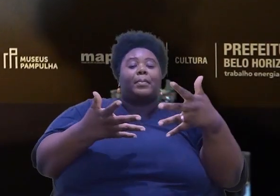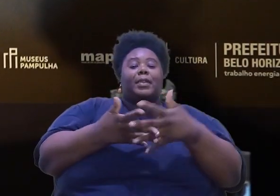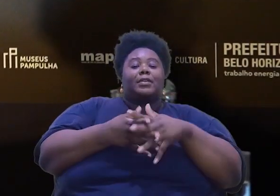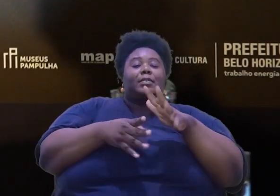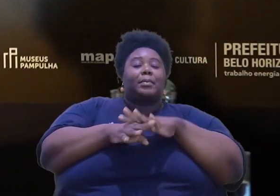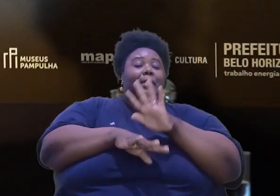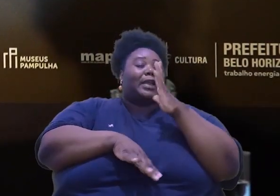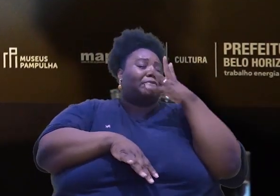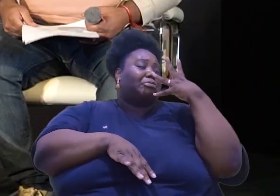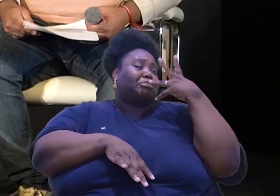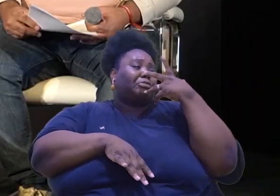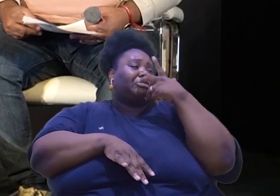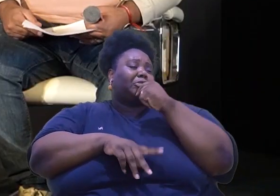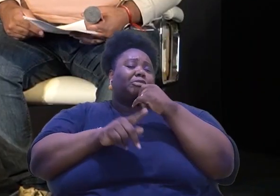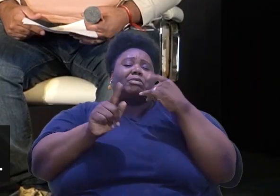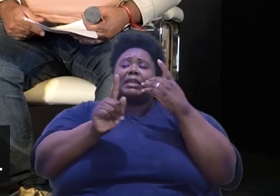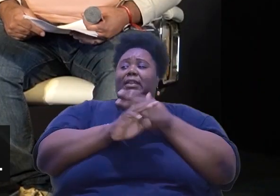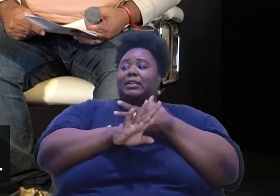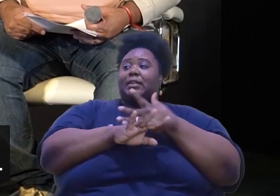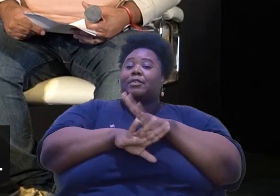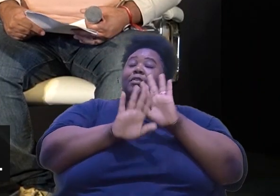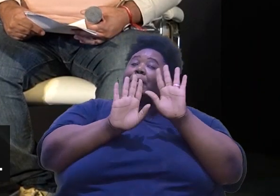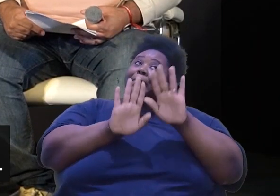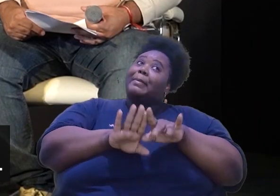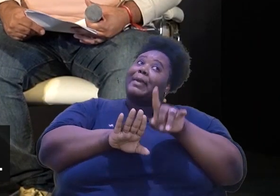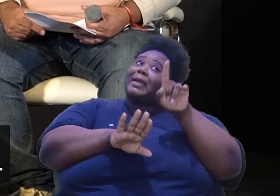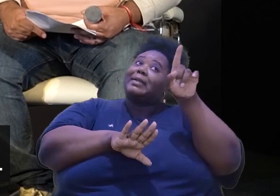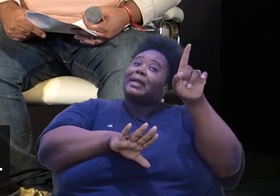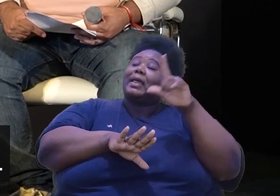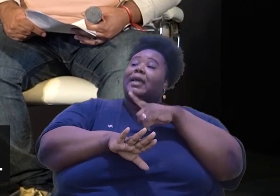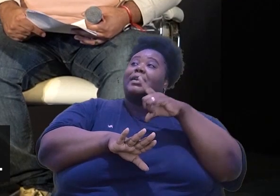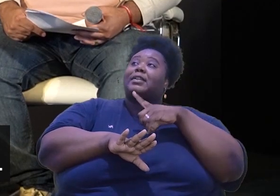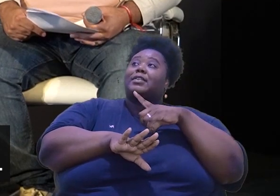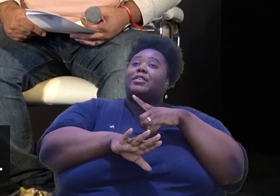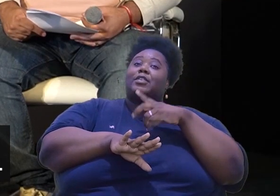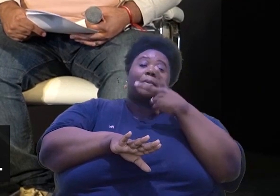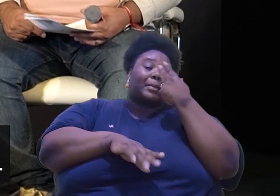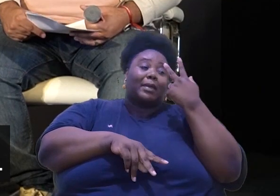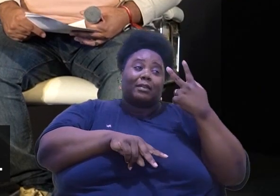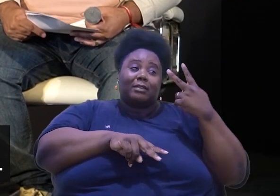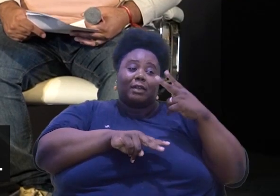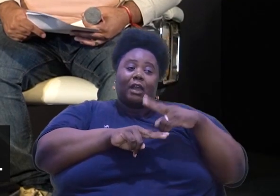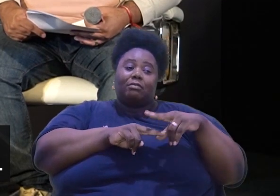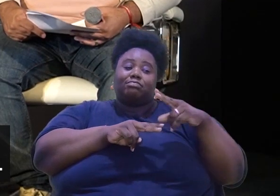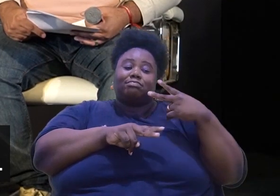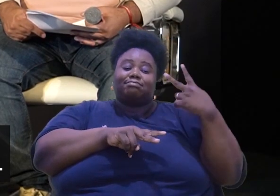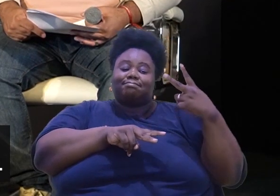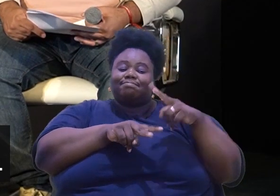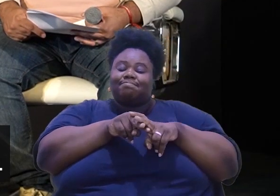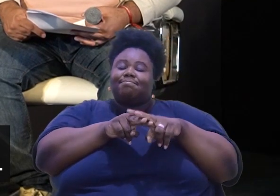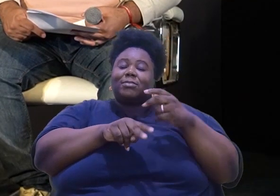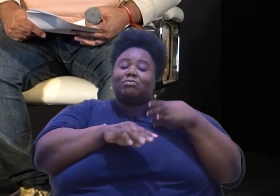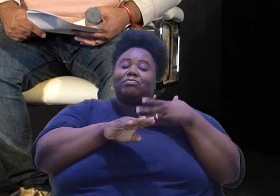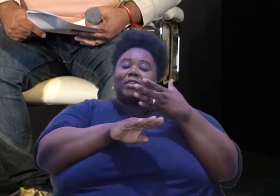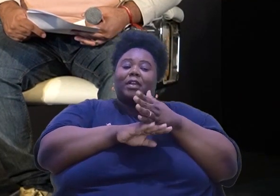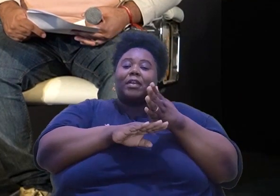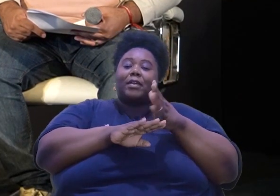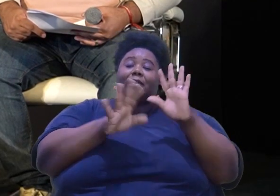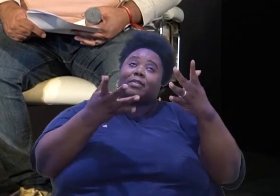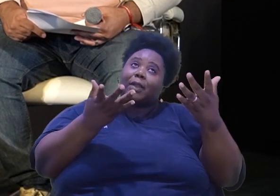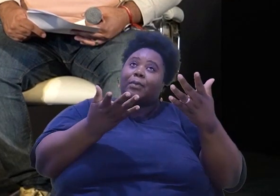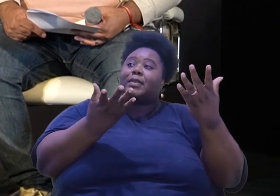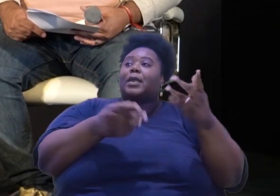mais bonitos da cidade. Só que havia sempre um segurança que impedia que esse menino entrasse. Até